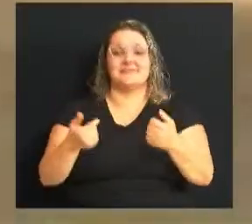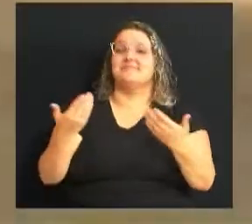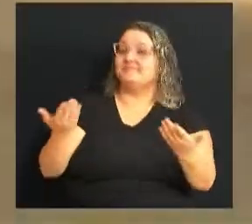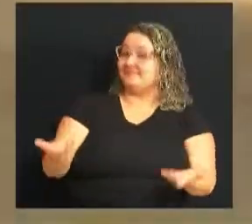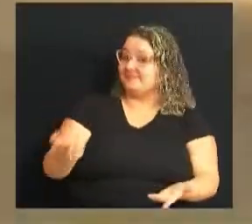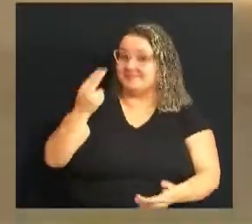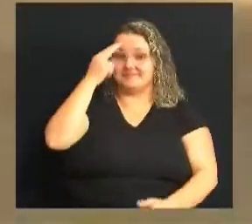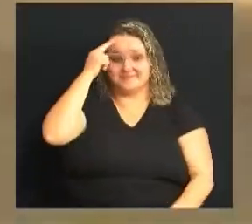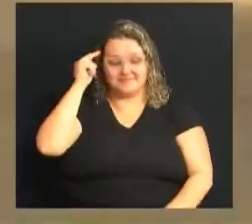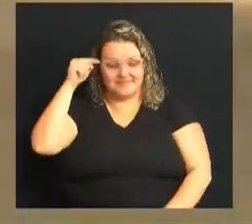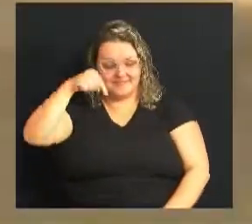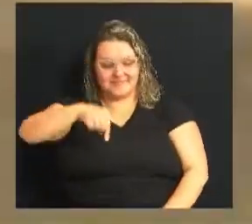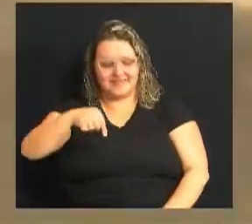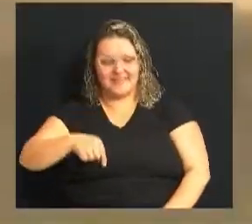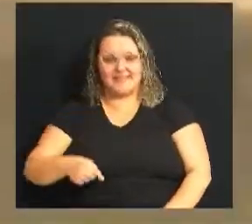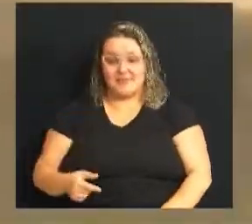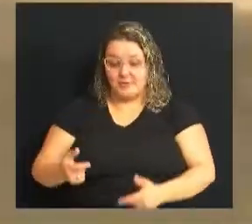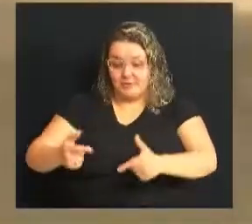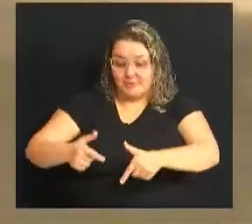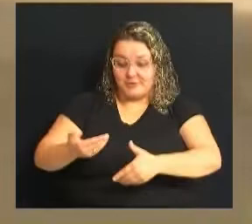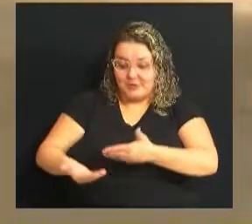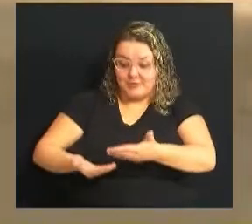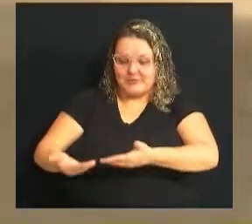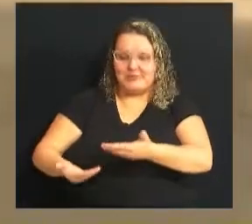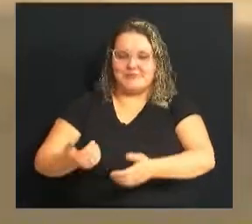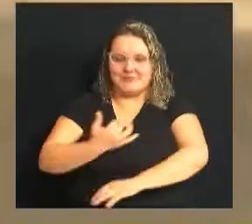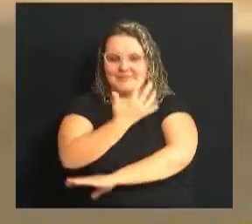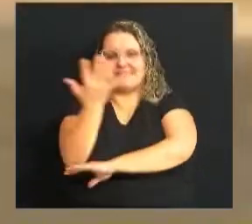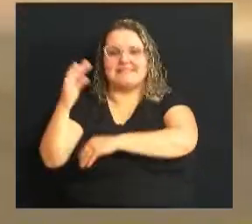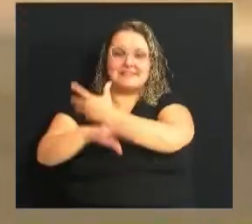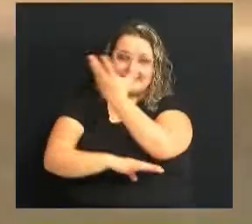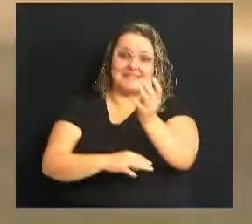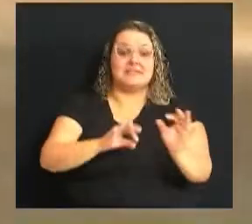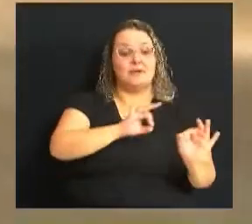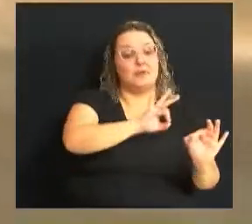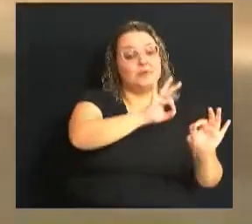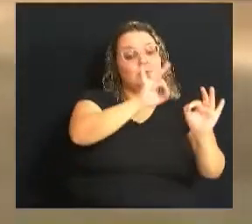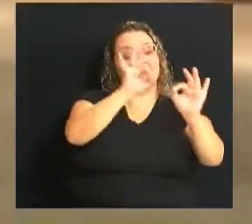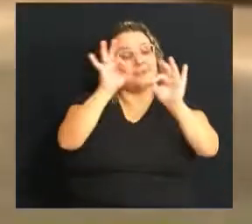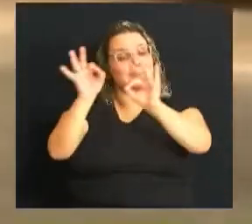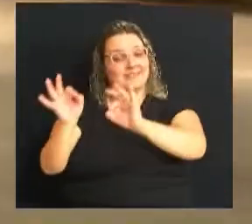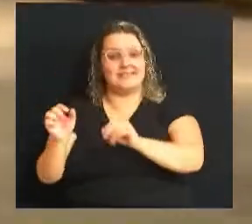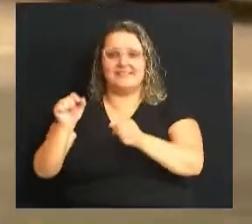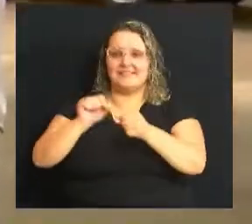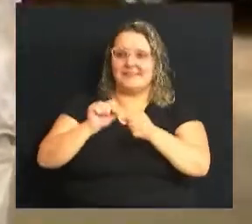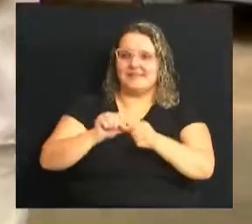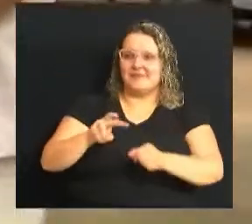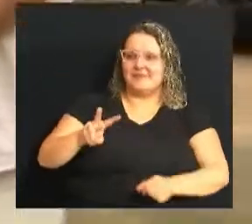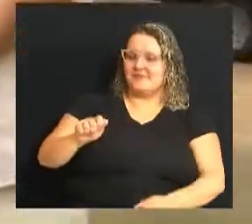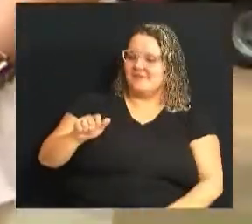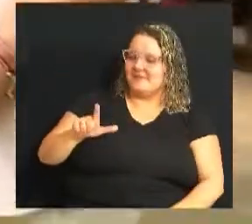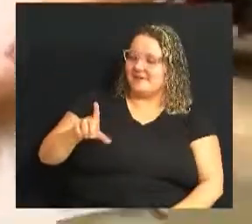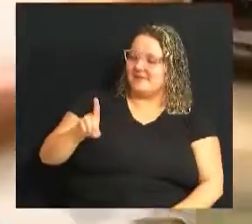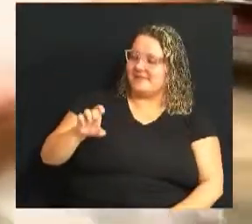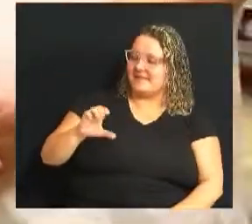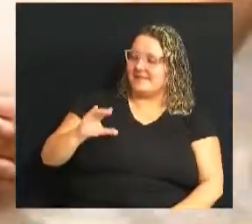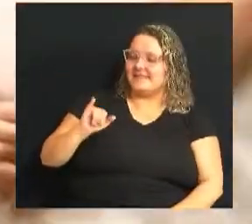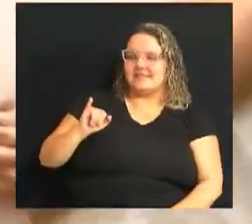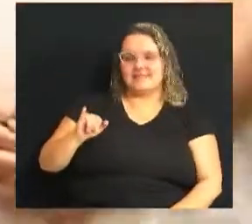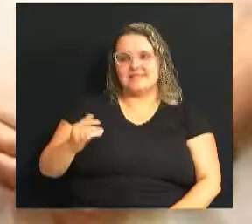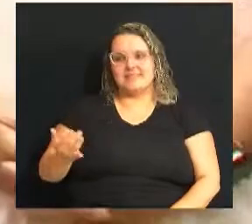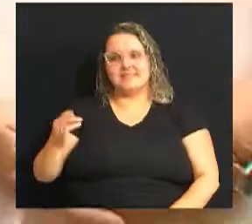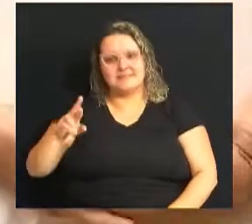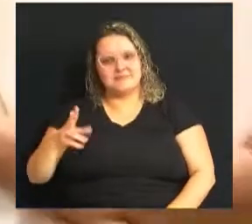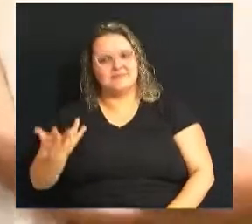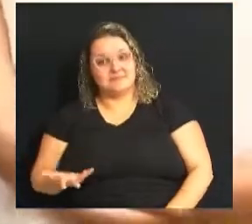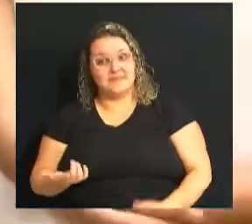no Viveiro Municipal. Bom, a gente acompanhou as imagens aí feitas pelo Valdecir Saraiva, não é? É esse ambiente